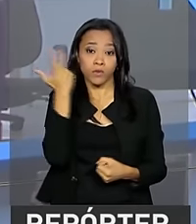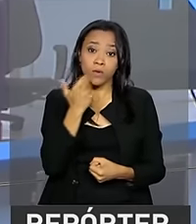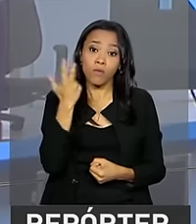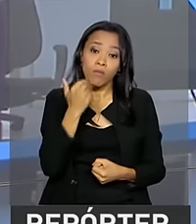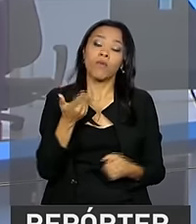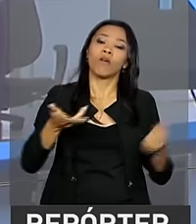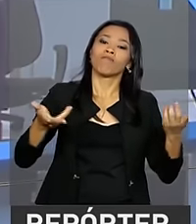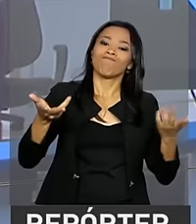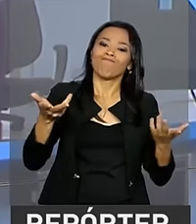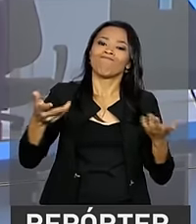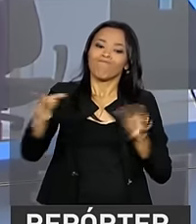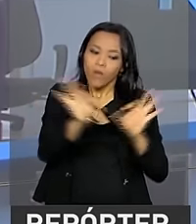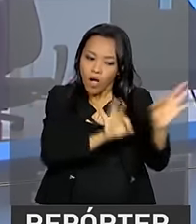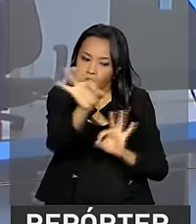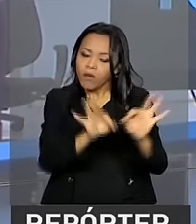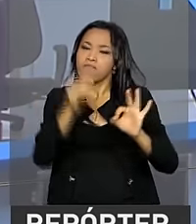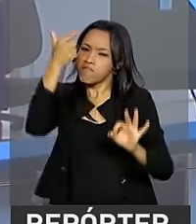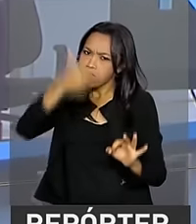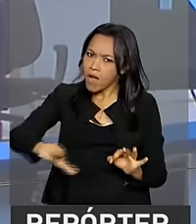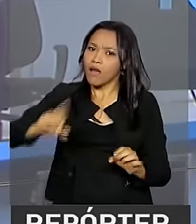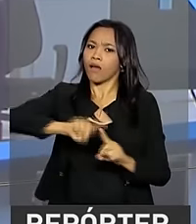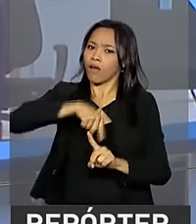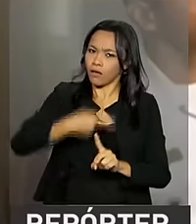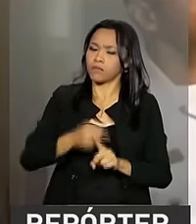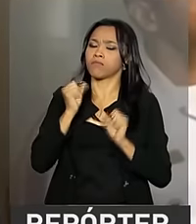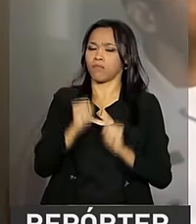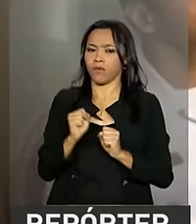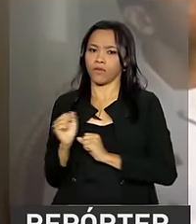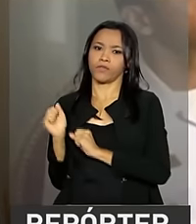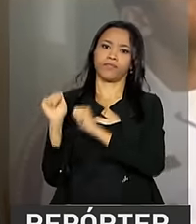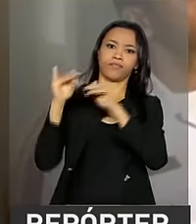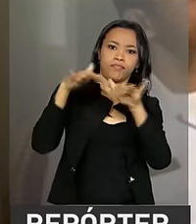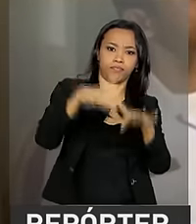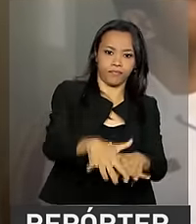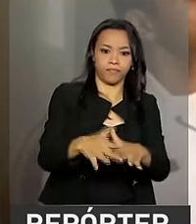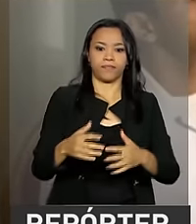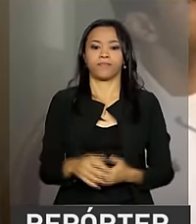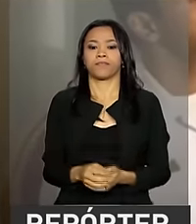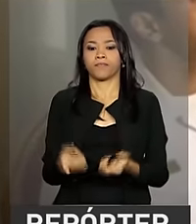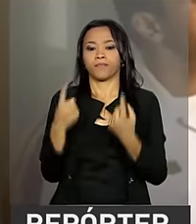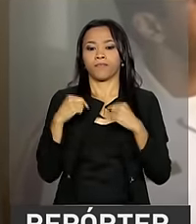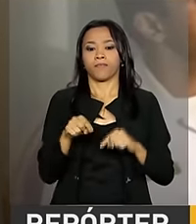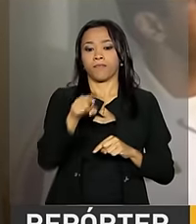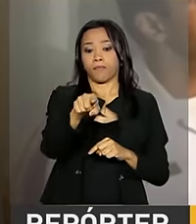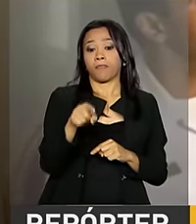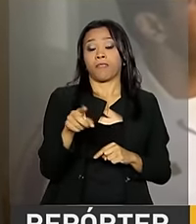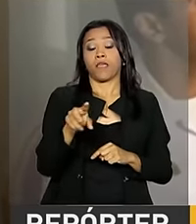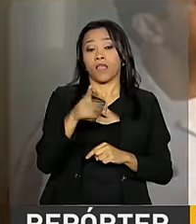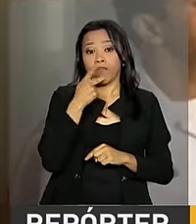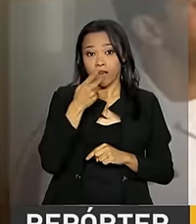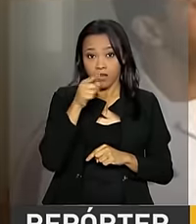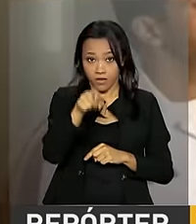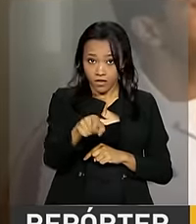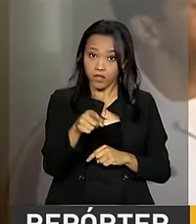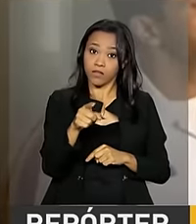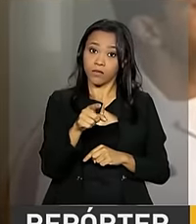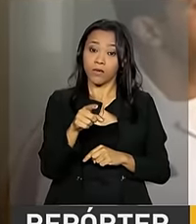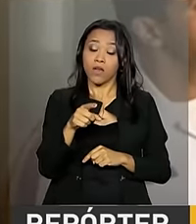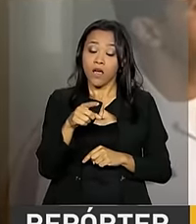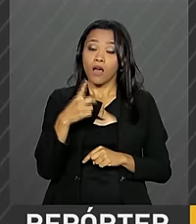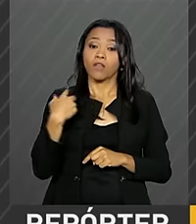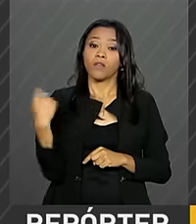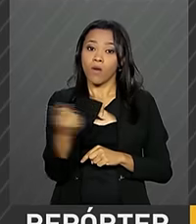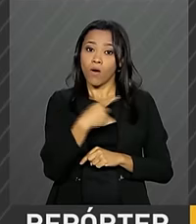preciso, mais homens vão ser enviados. Nós estaremos com um efetivo compatível com as